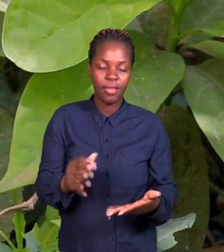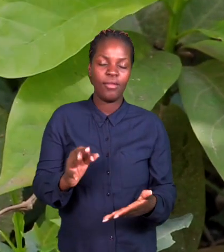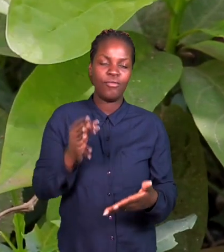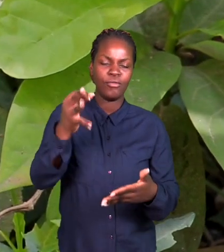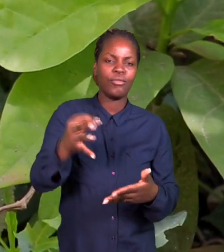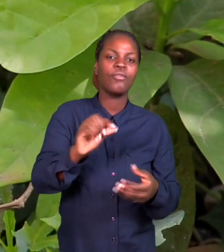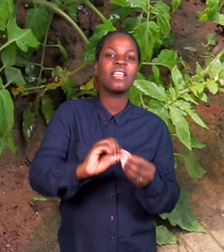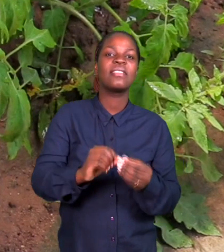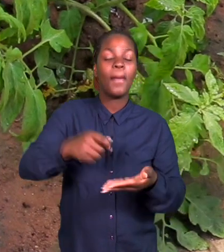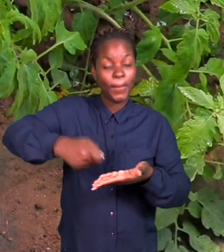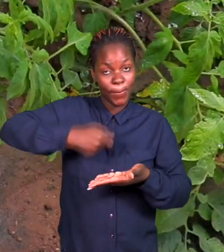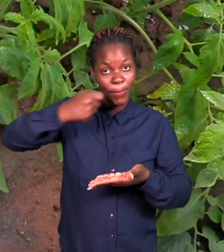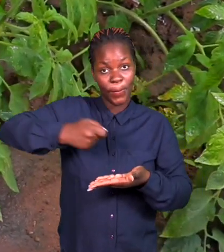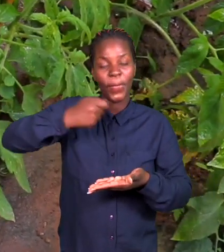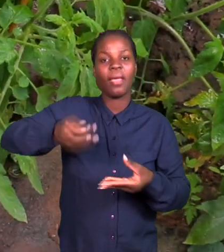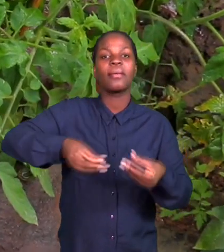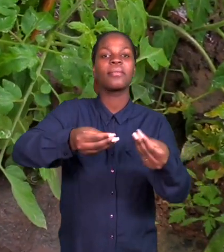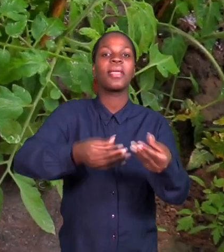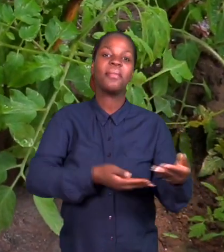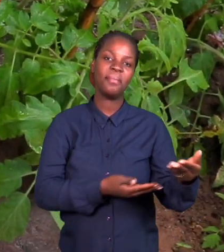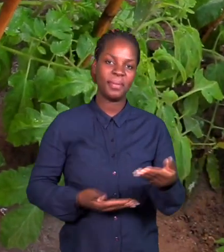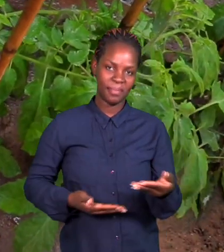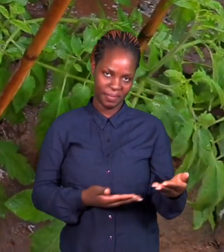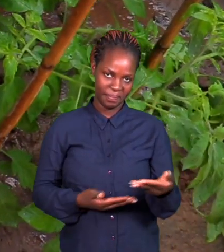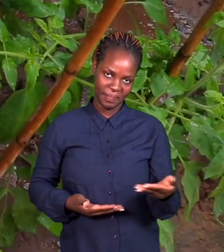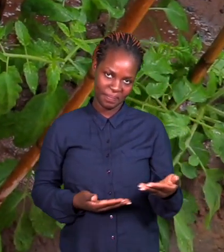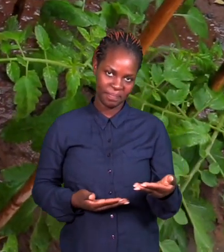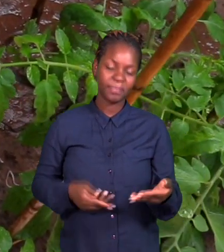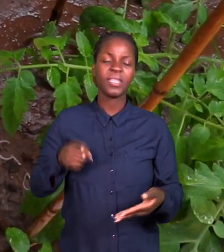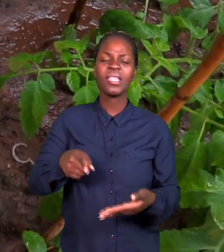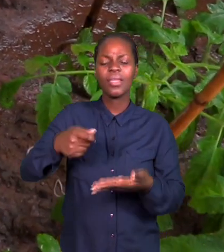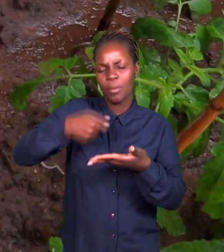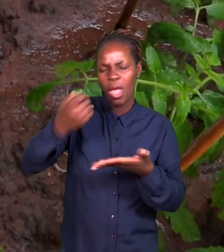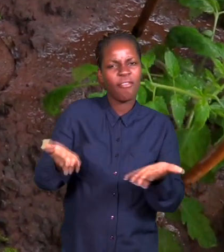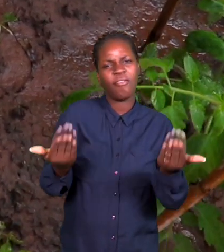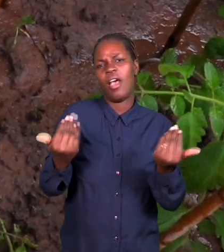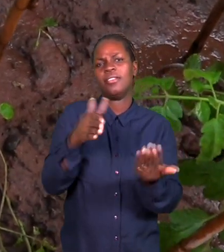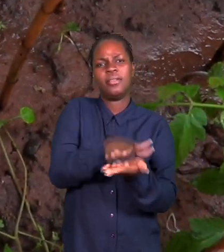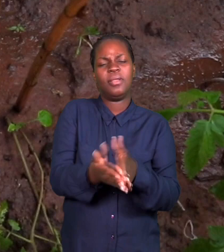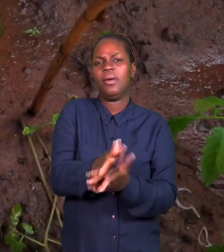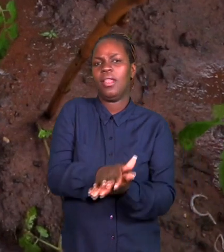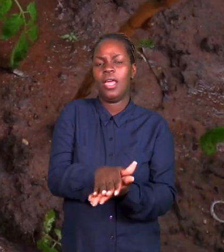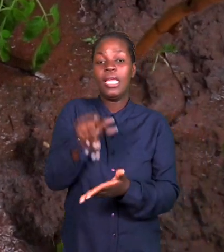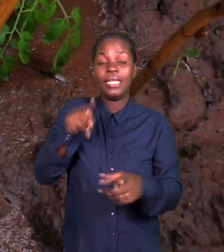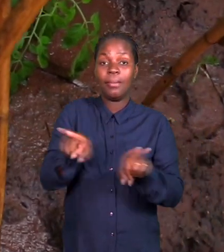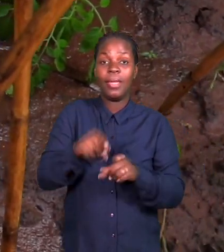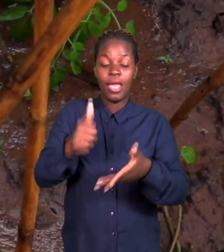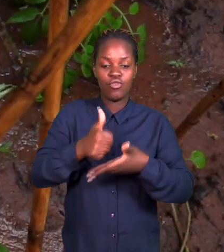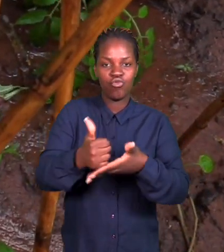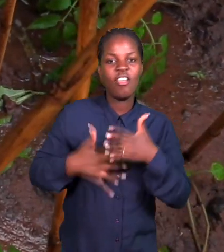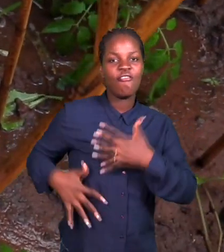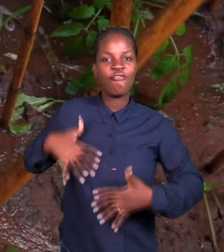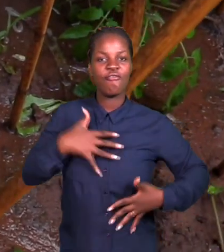papa do meu filho. Para além das acessíveis, as receitas são fáceis de preparar e ricas em nutrientes que salvam as crianças